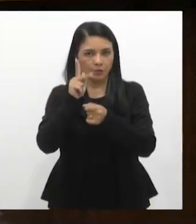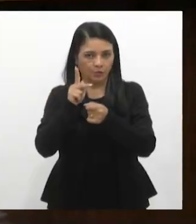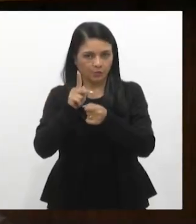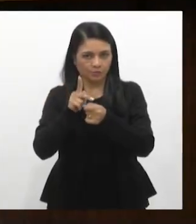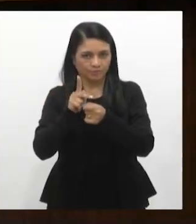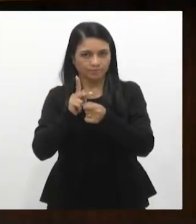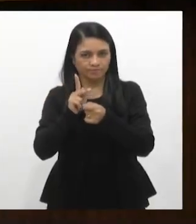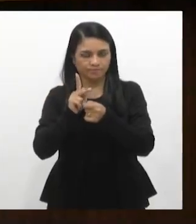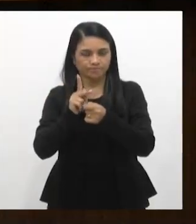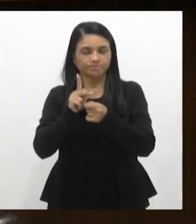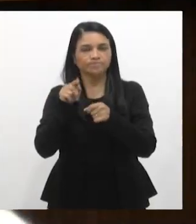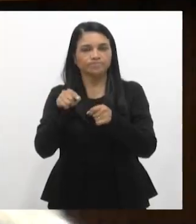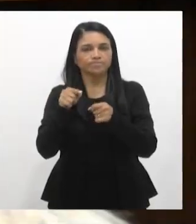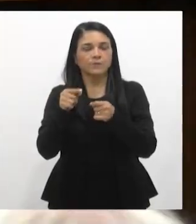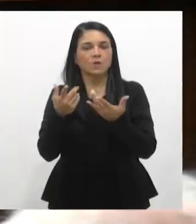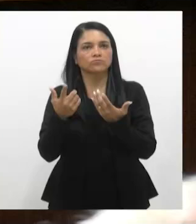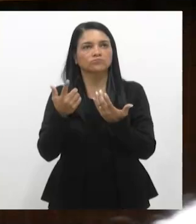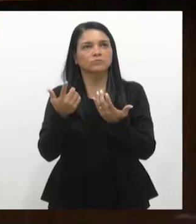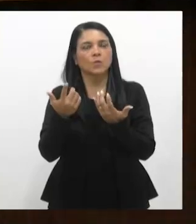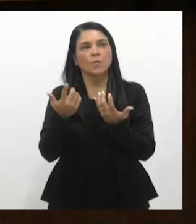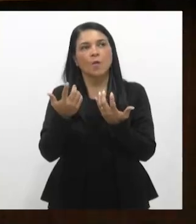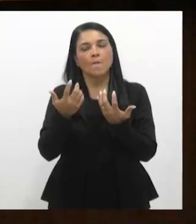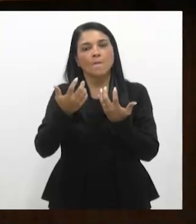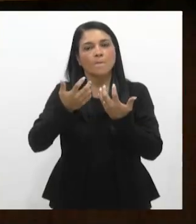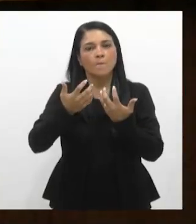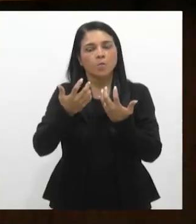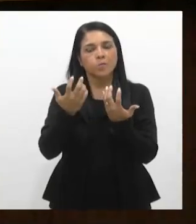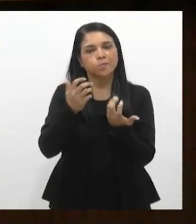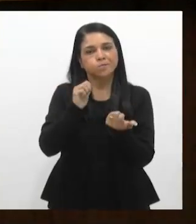compensação extremamente justa,